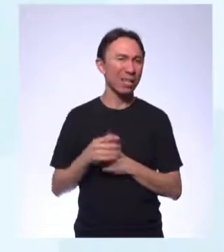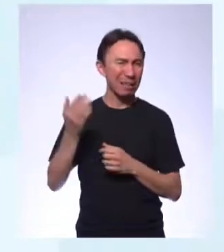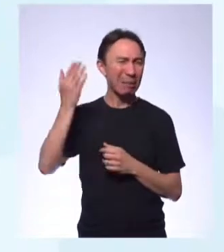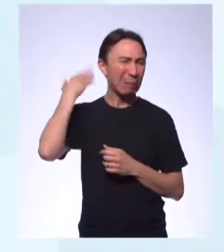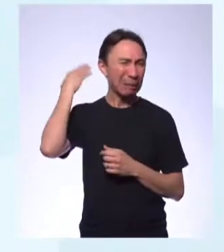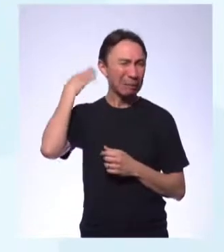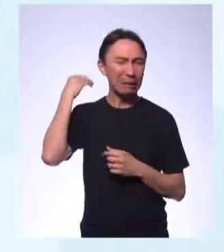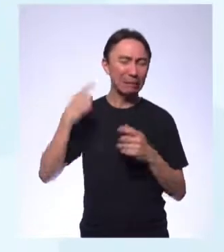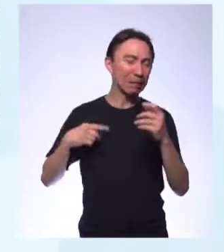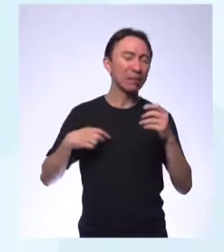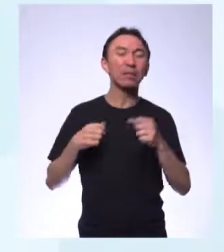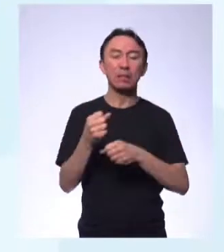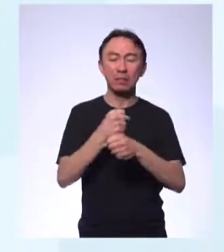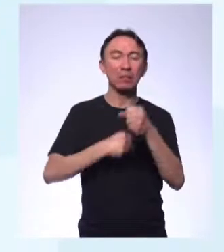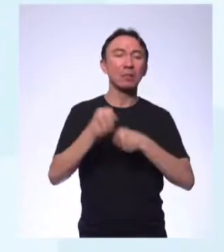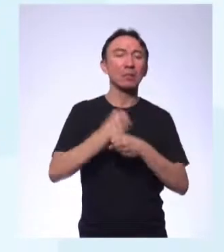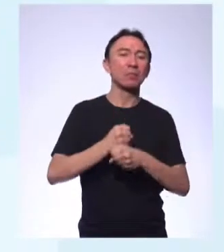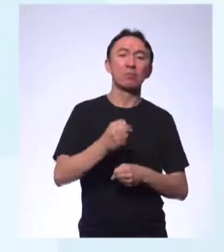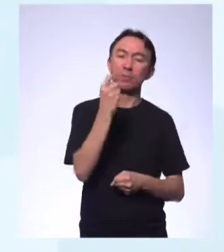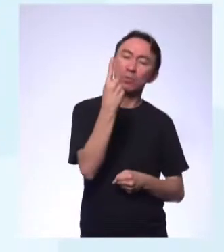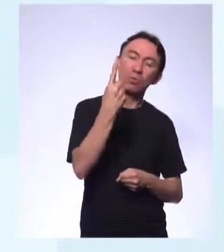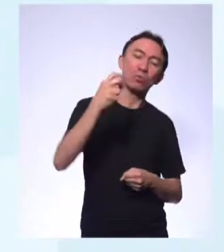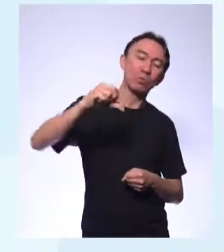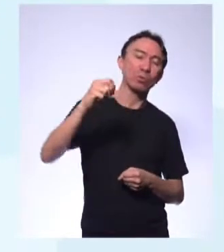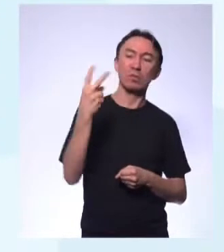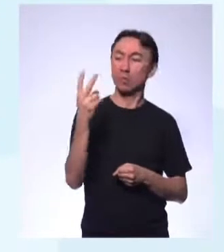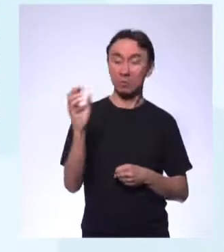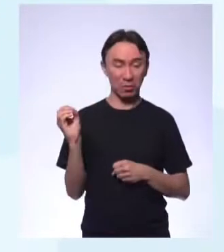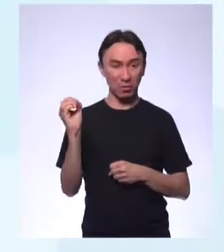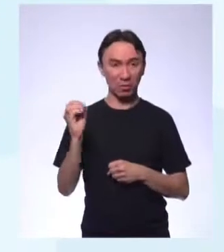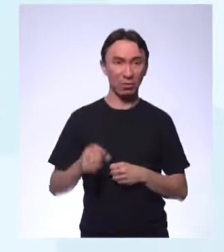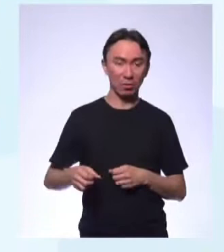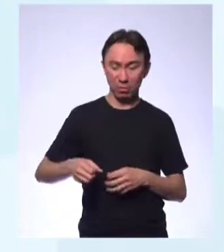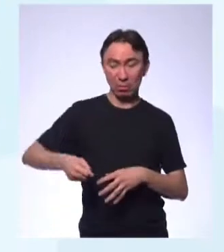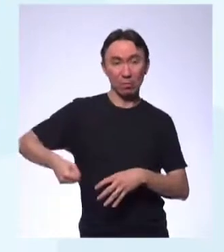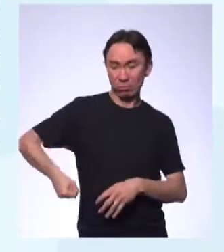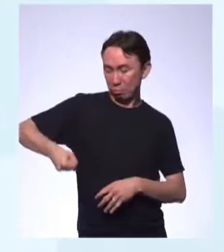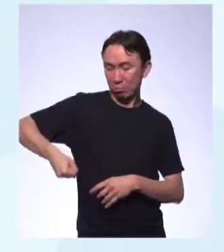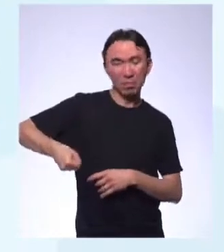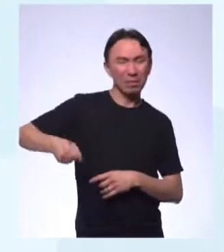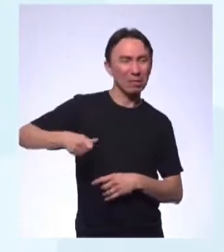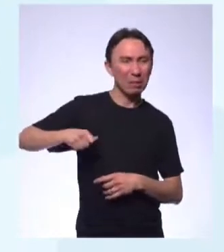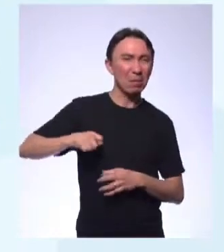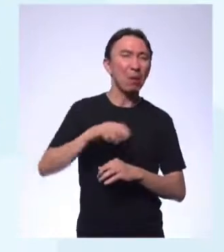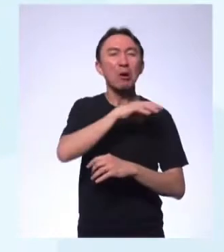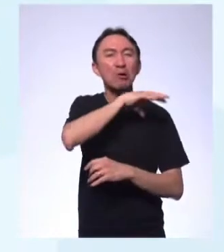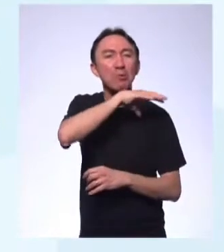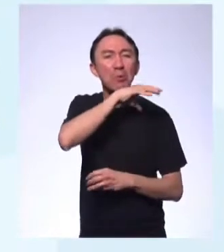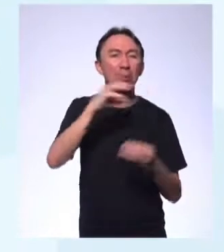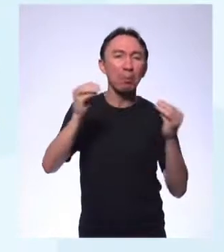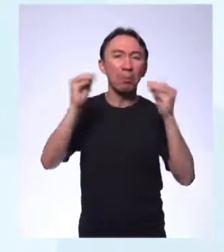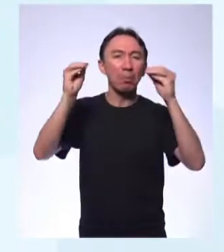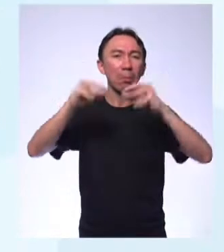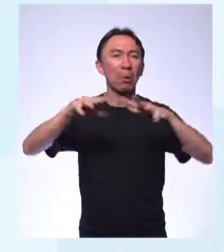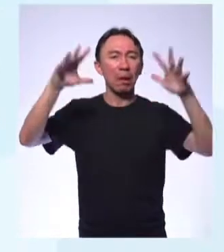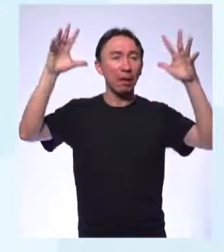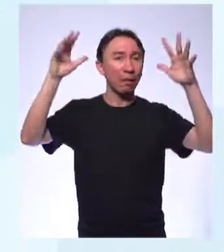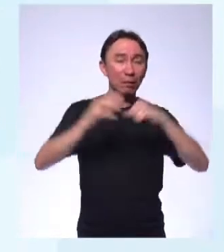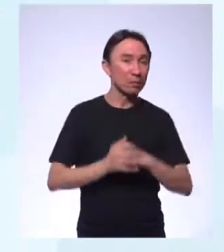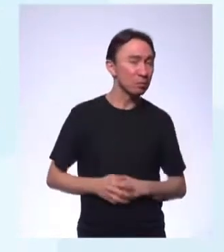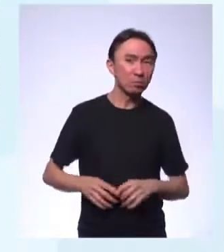década de 1920 com uma maleta repleta de animais mágicos. Criaturas fantásticas